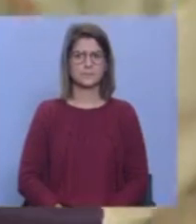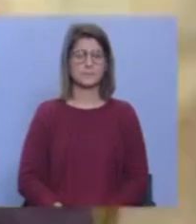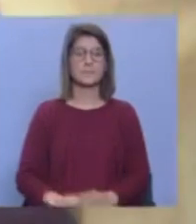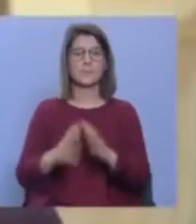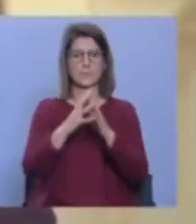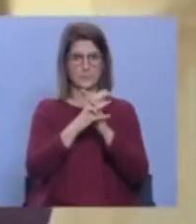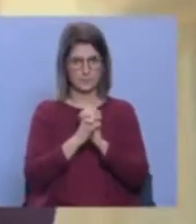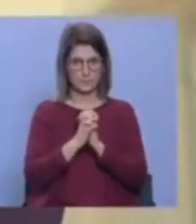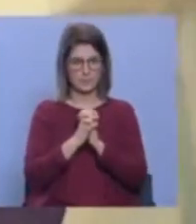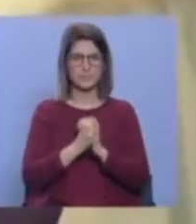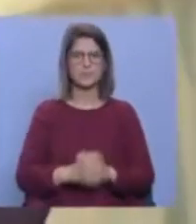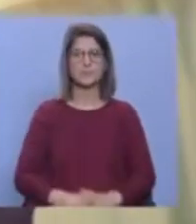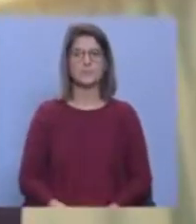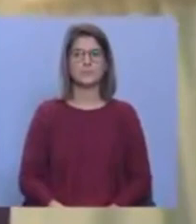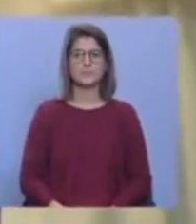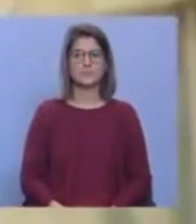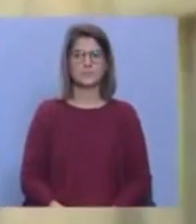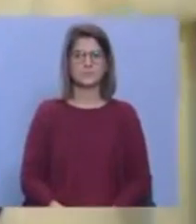Oremos.